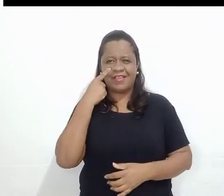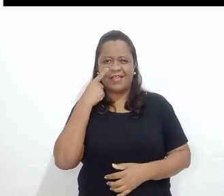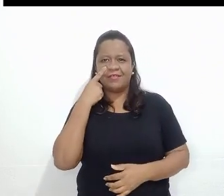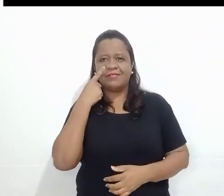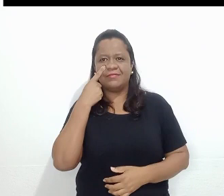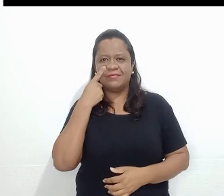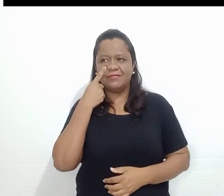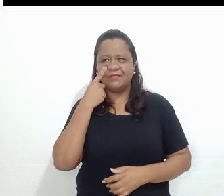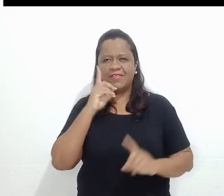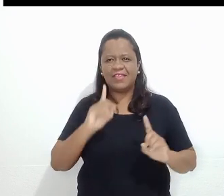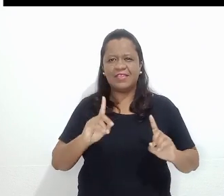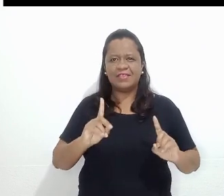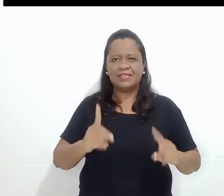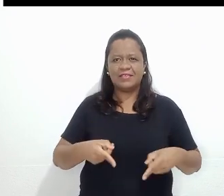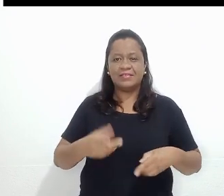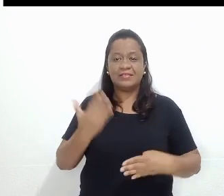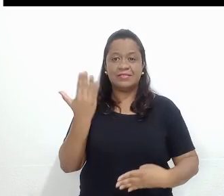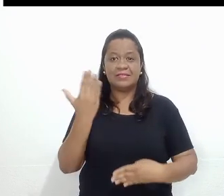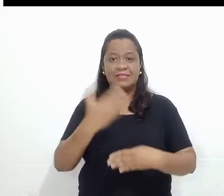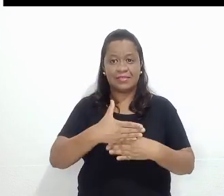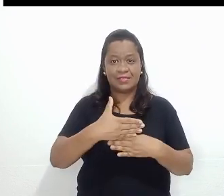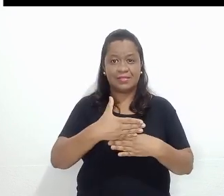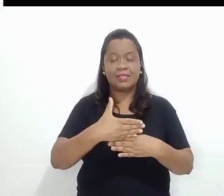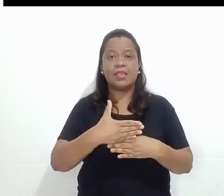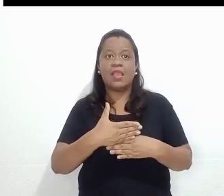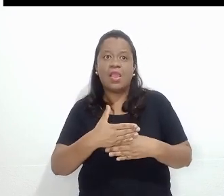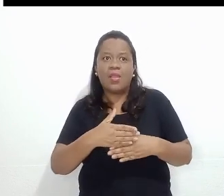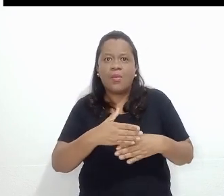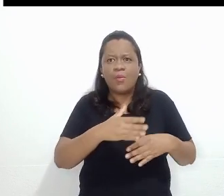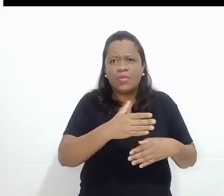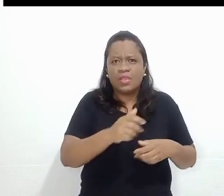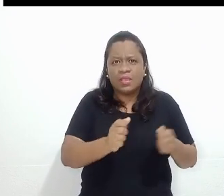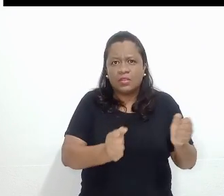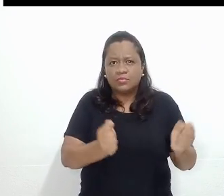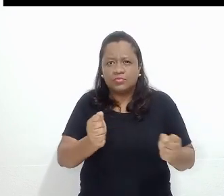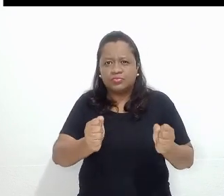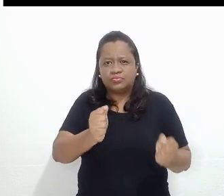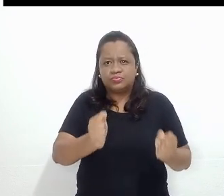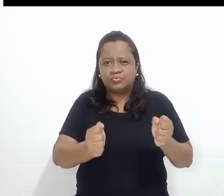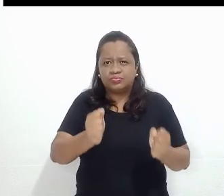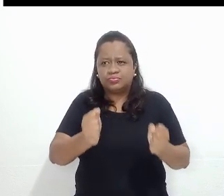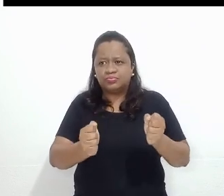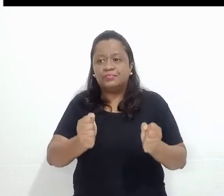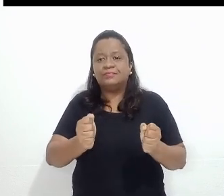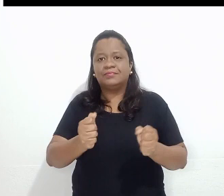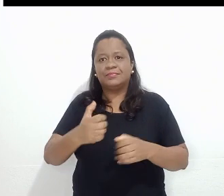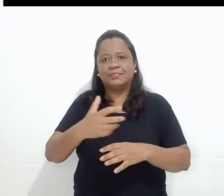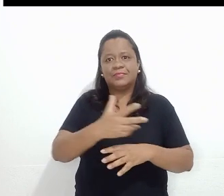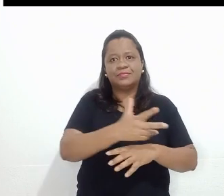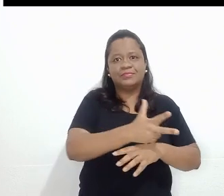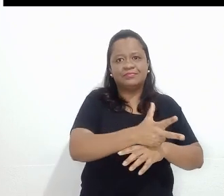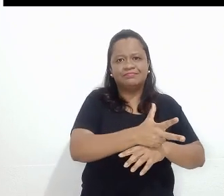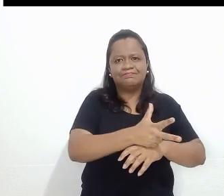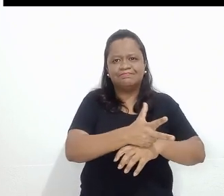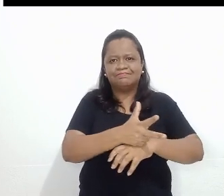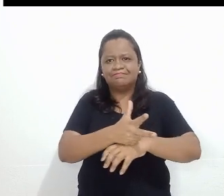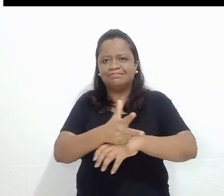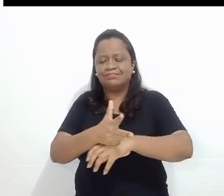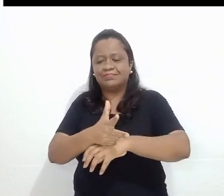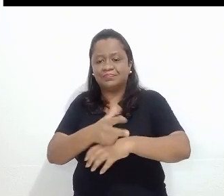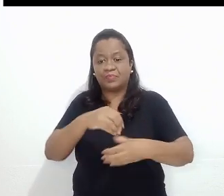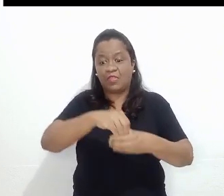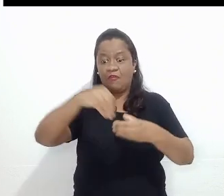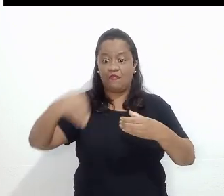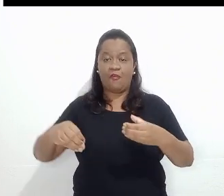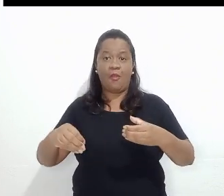está dirigindo e a câmera está filmando ele ali, acompanhando tudo. Essa câmera está presa do lado de fora do carro por